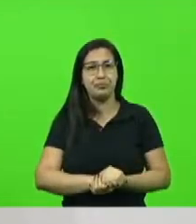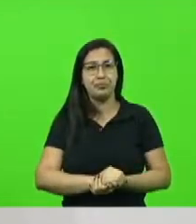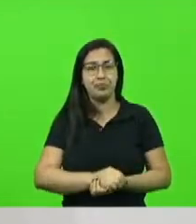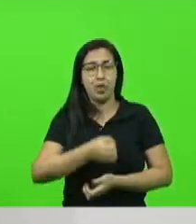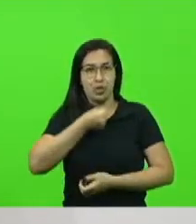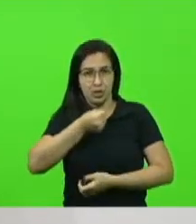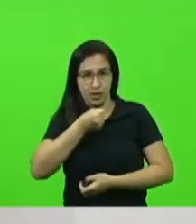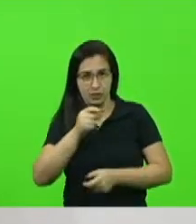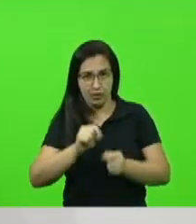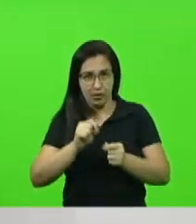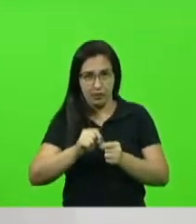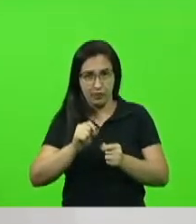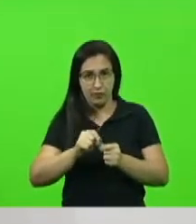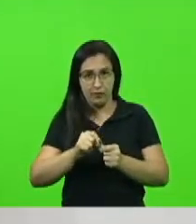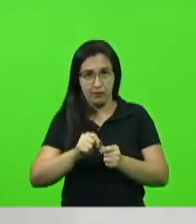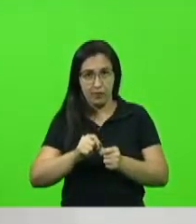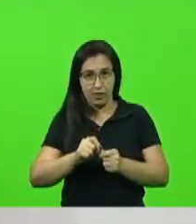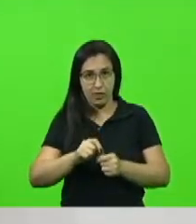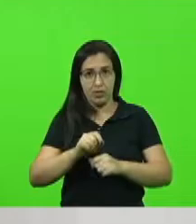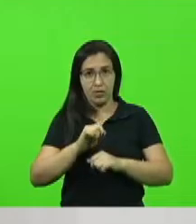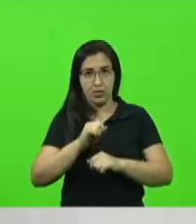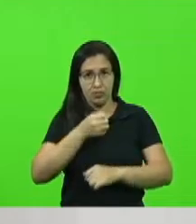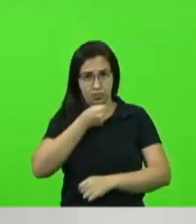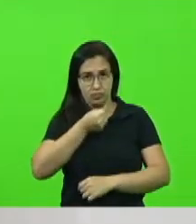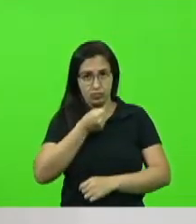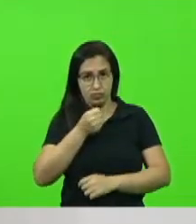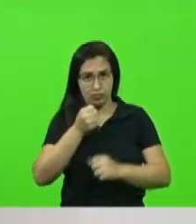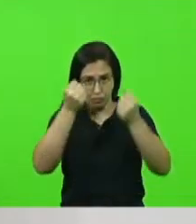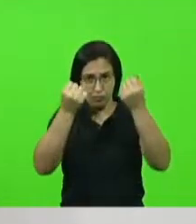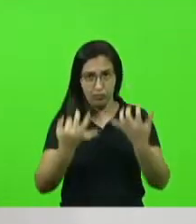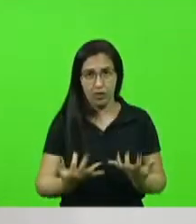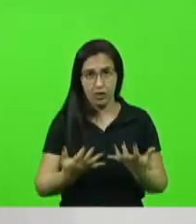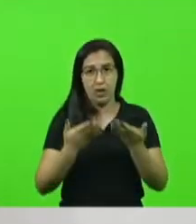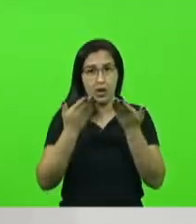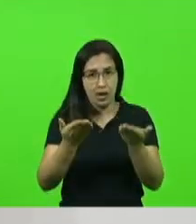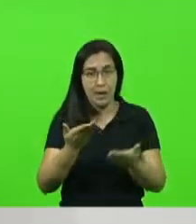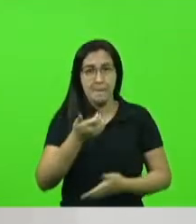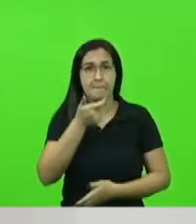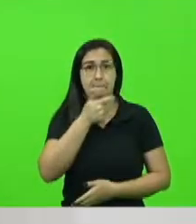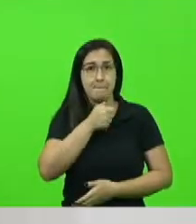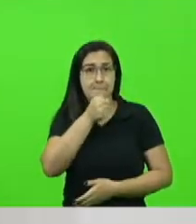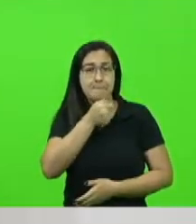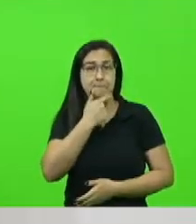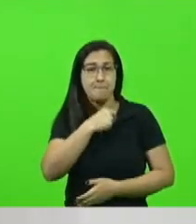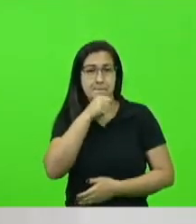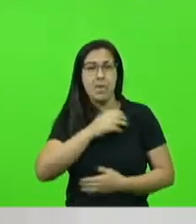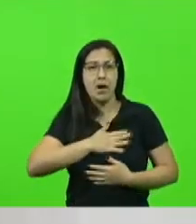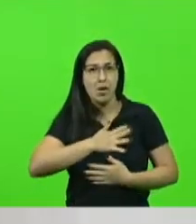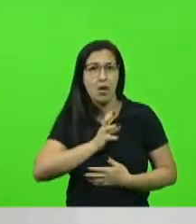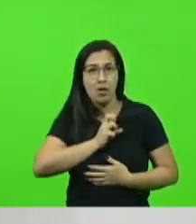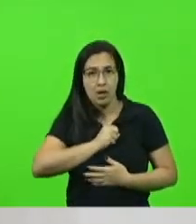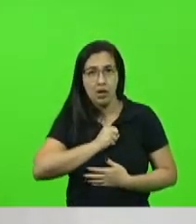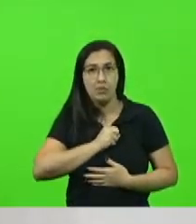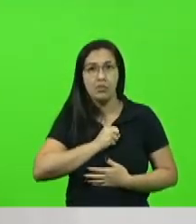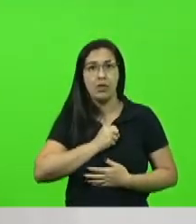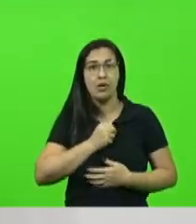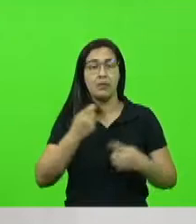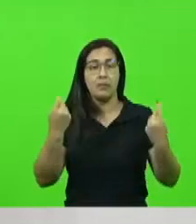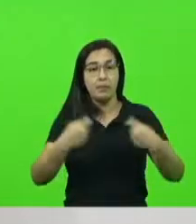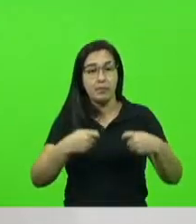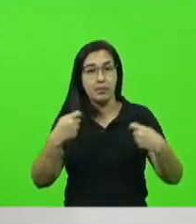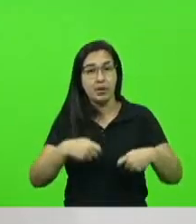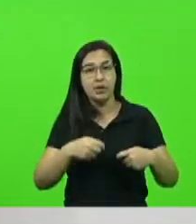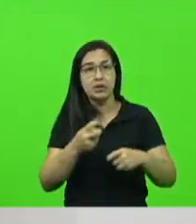os pais, que quem gosta delas, acompanhasse as redes sociais. Porque a rede